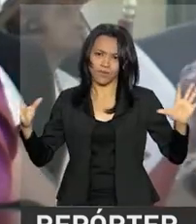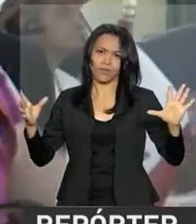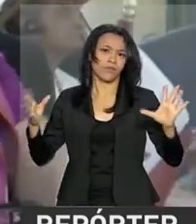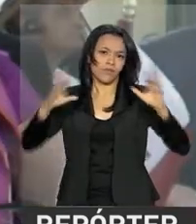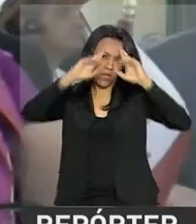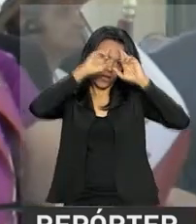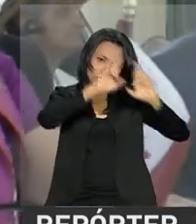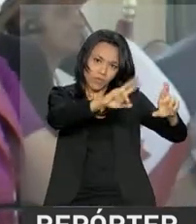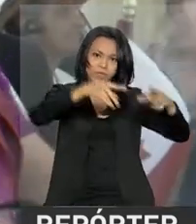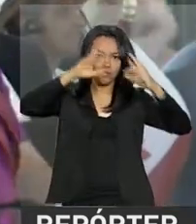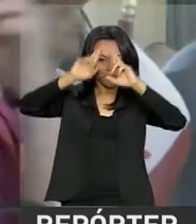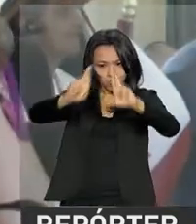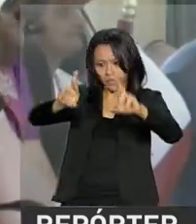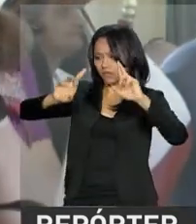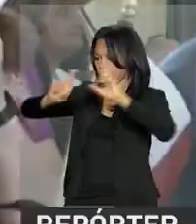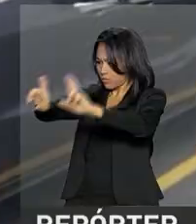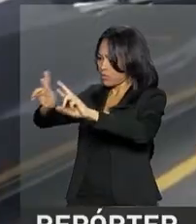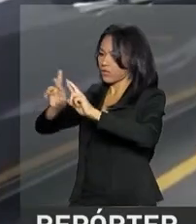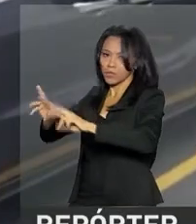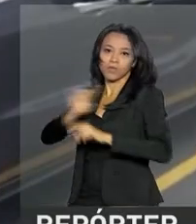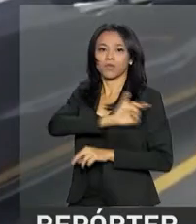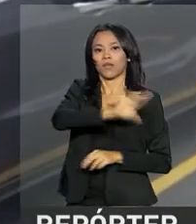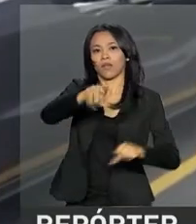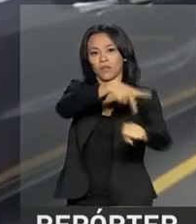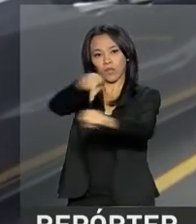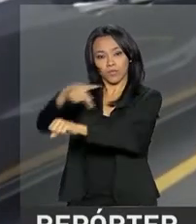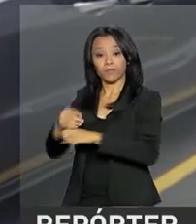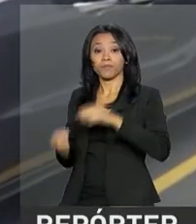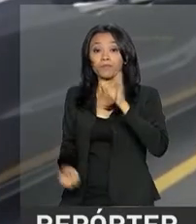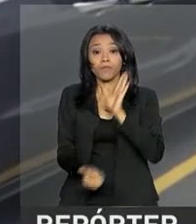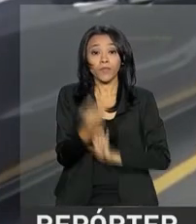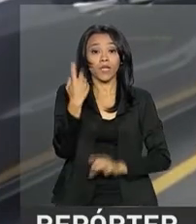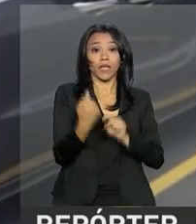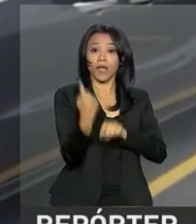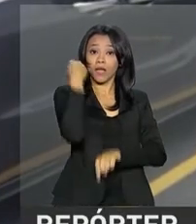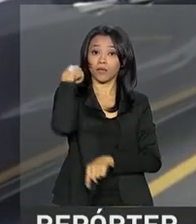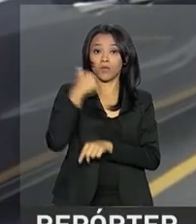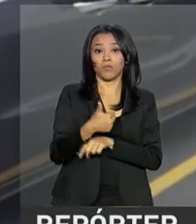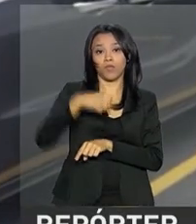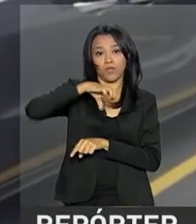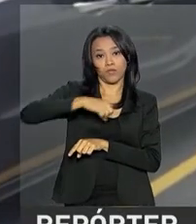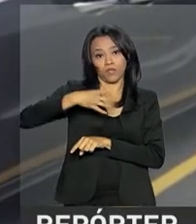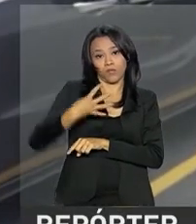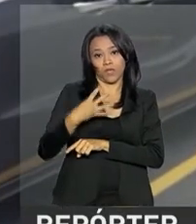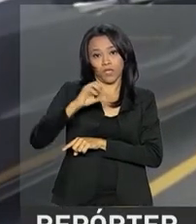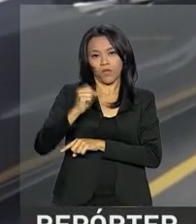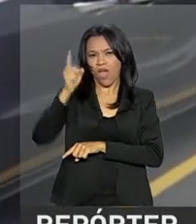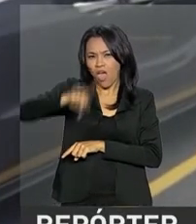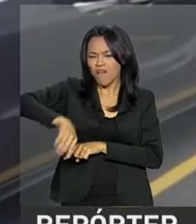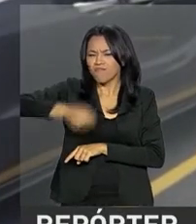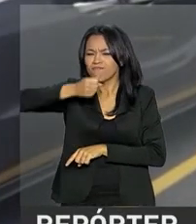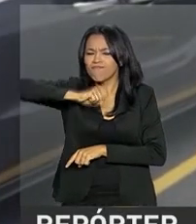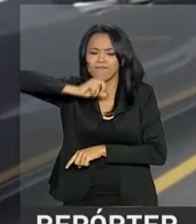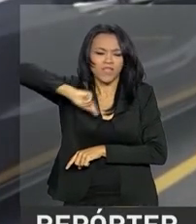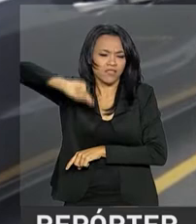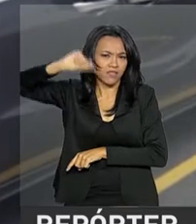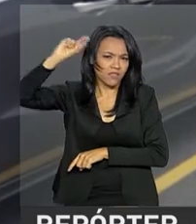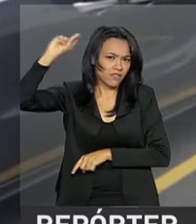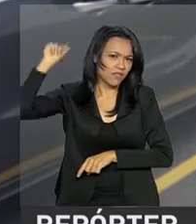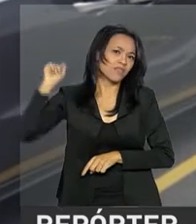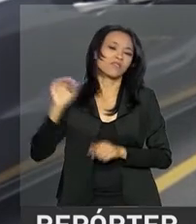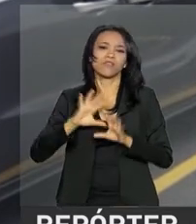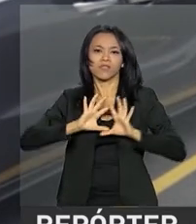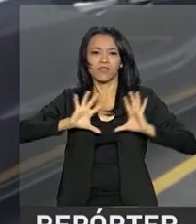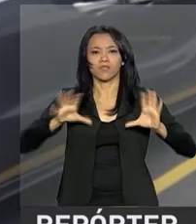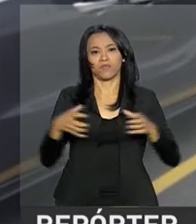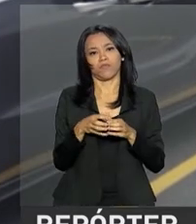soberania por cada um dos nossos países. Criada em 1948, a OEA é a mais antiga organização regional em